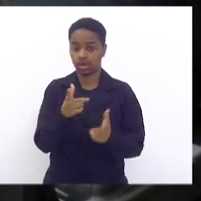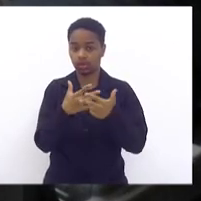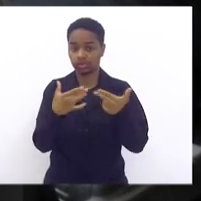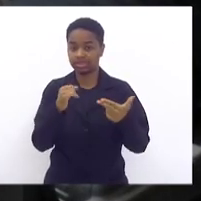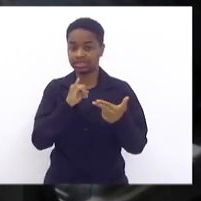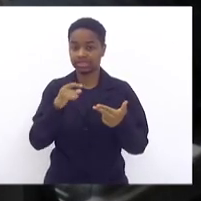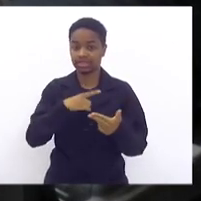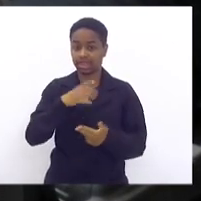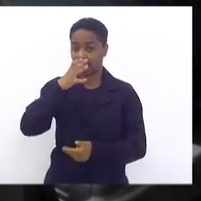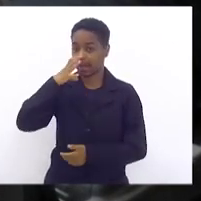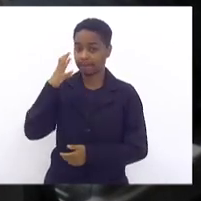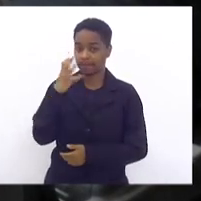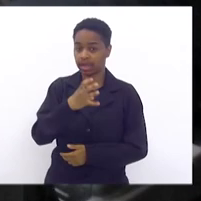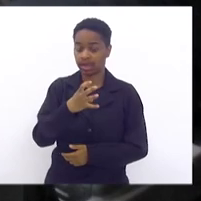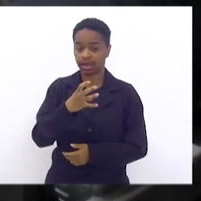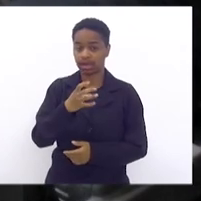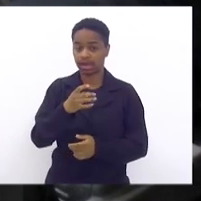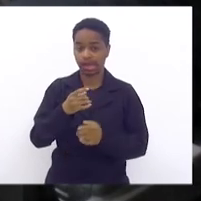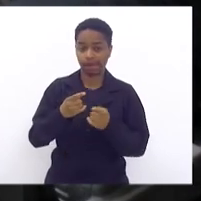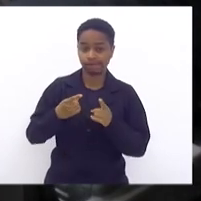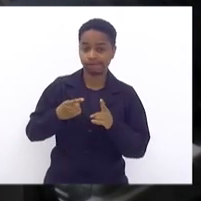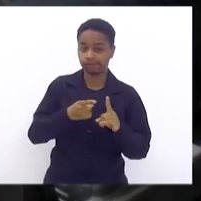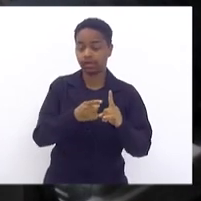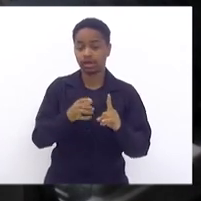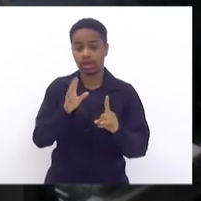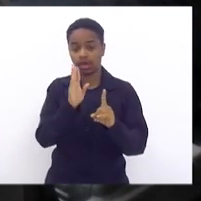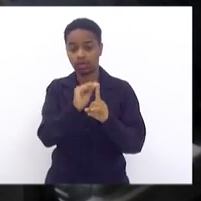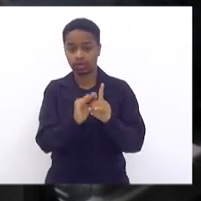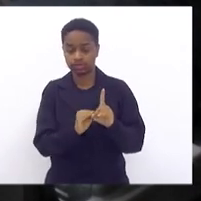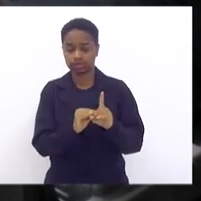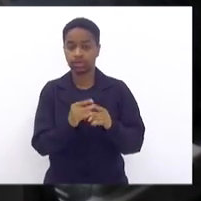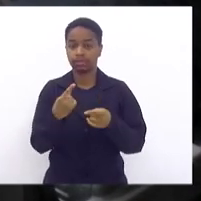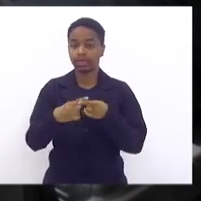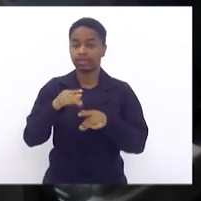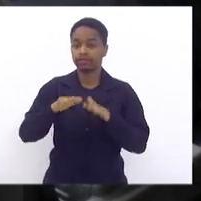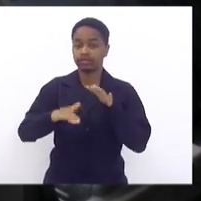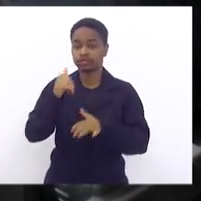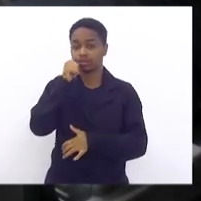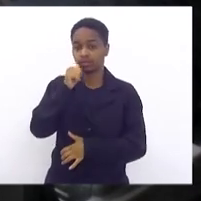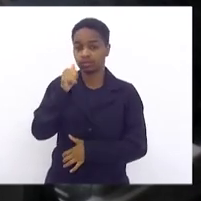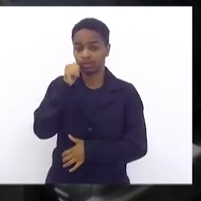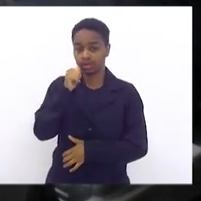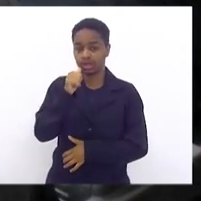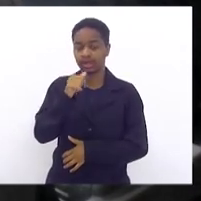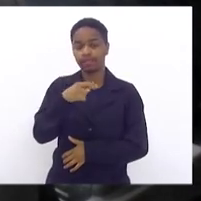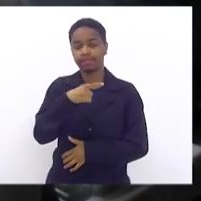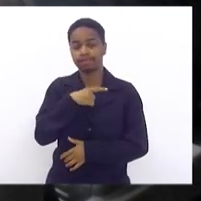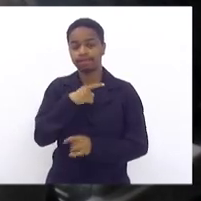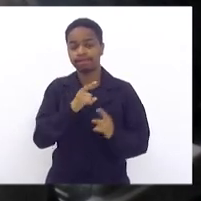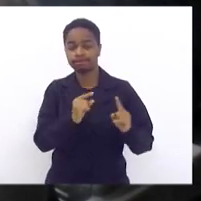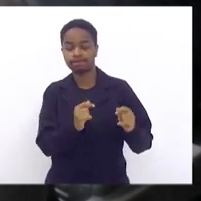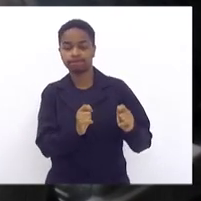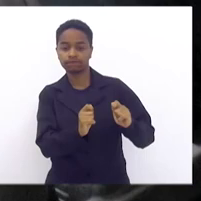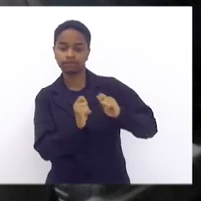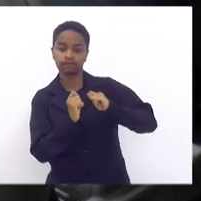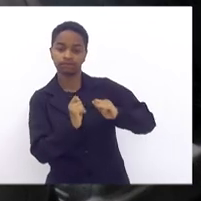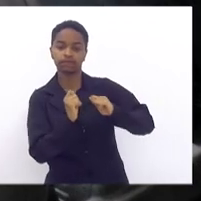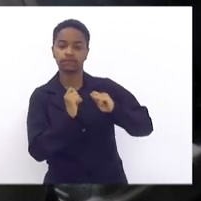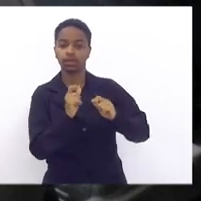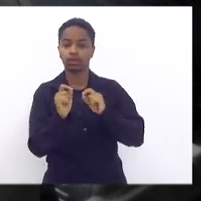ou assédio. Né? E muitas mulheres, inclusive, são chantageadas, que é o sextortion,